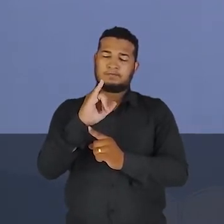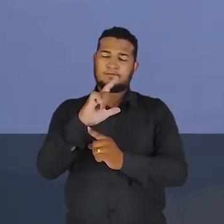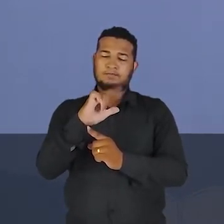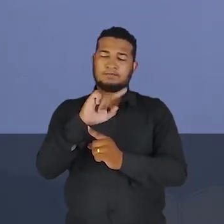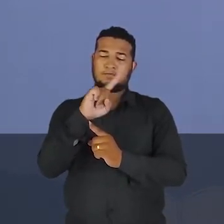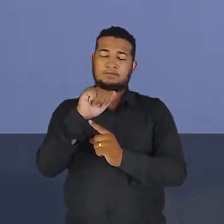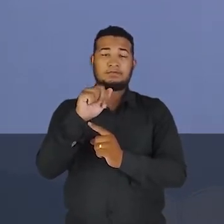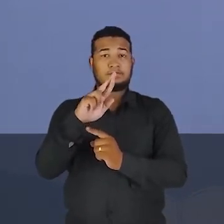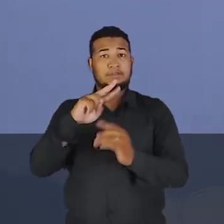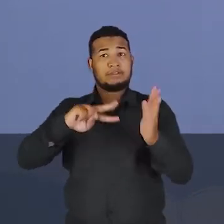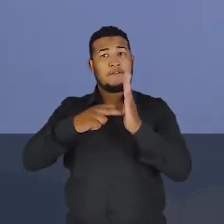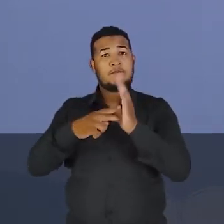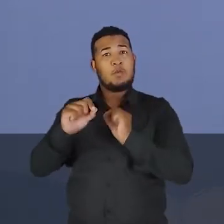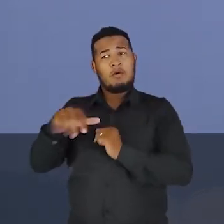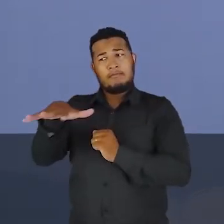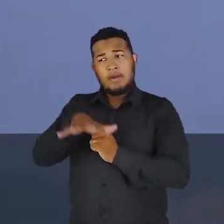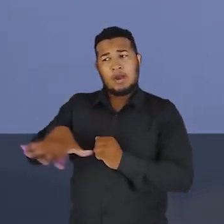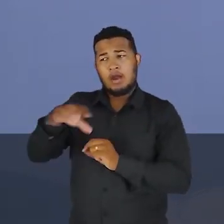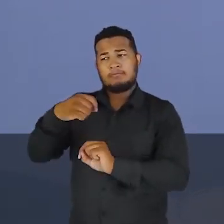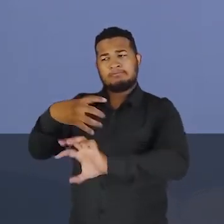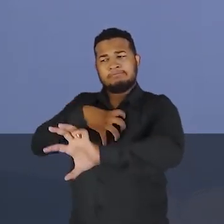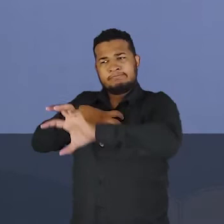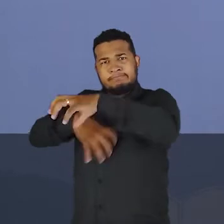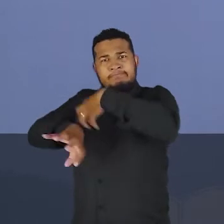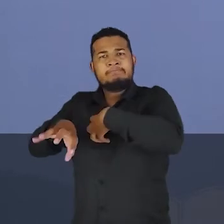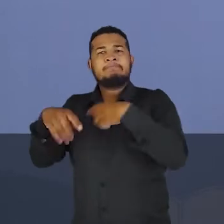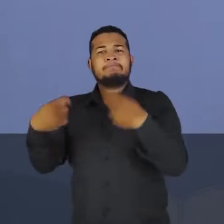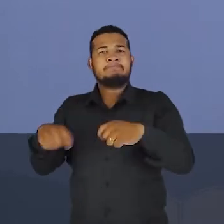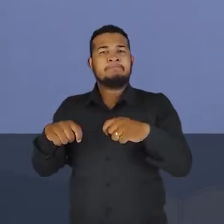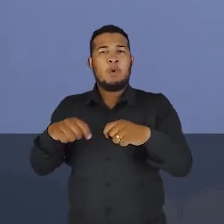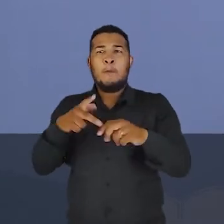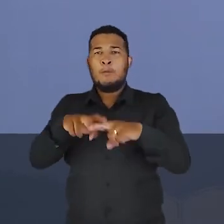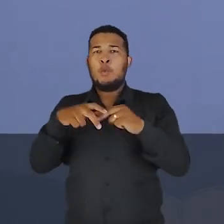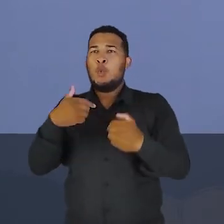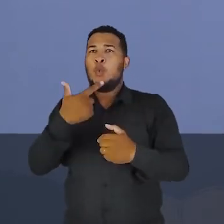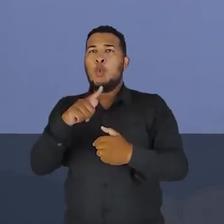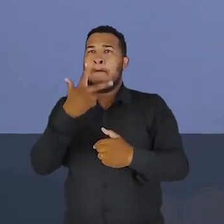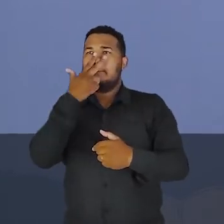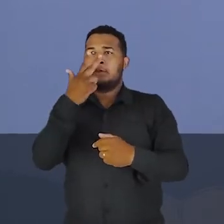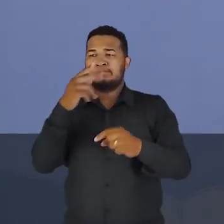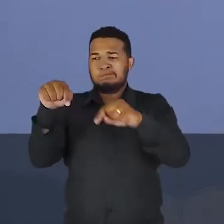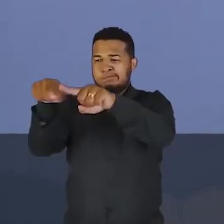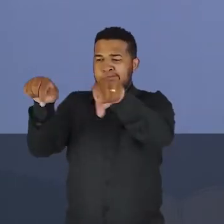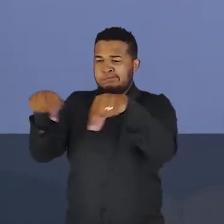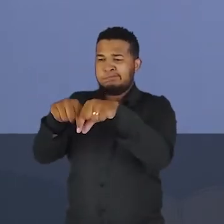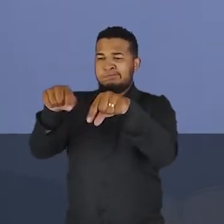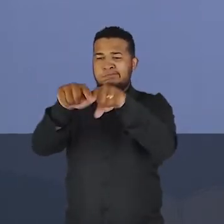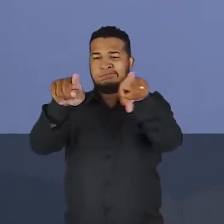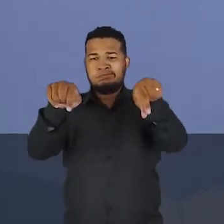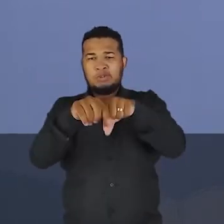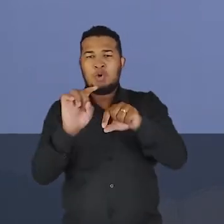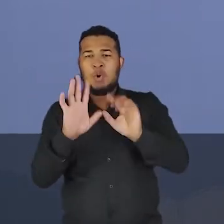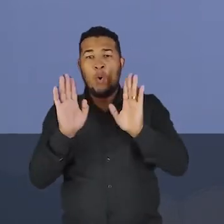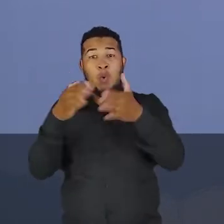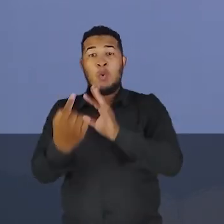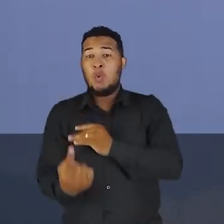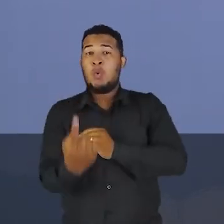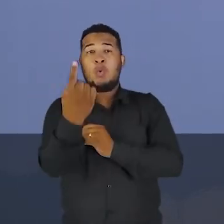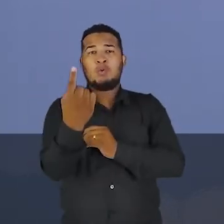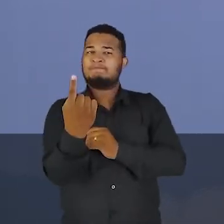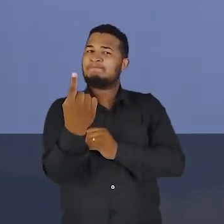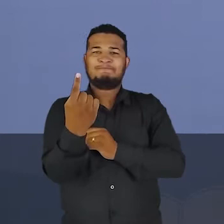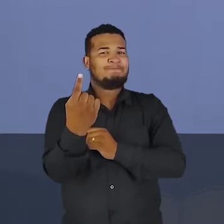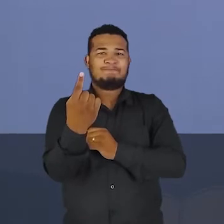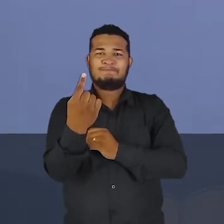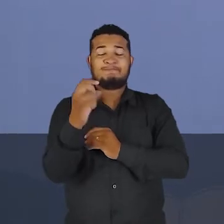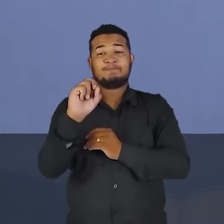daquele ambiente familiar. Portanto, não existe nenhum cômodo da sua casa que pertence apenas a alguém. Não existe